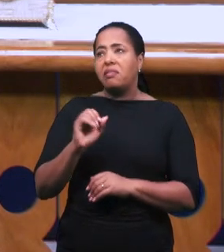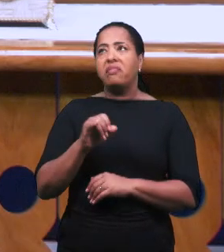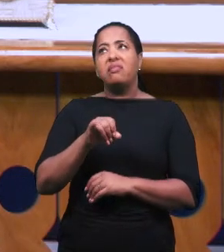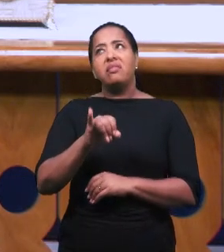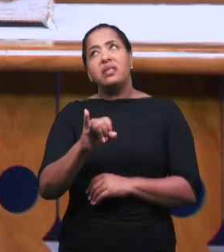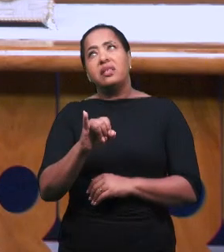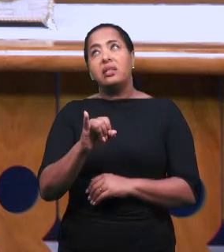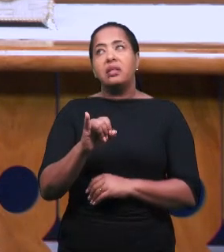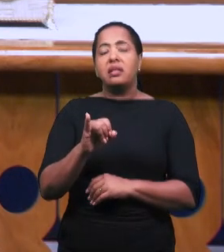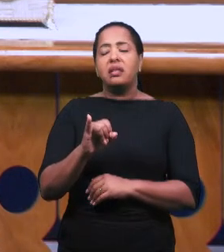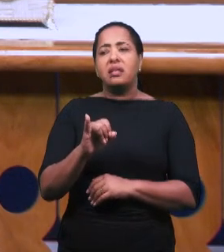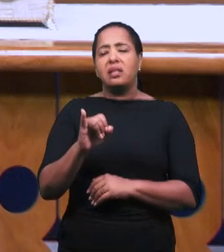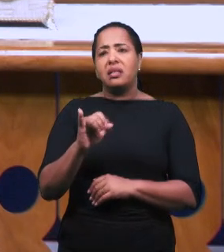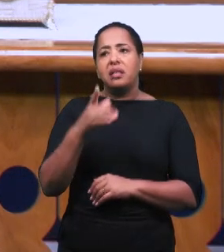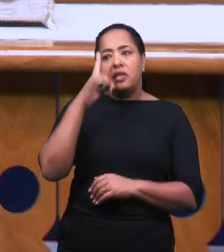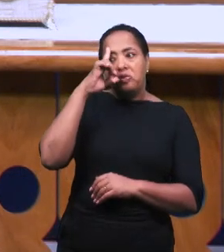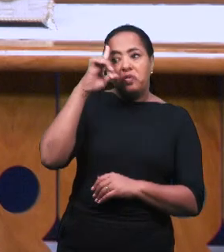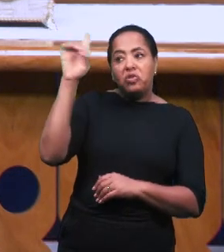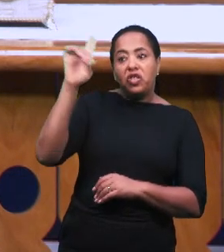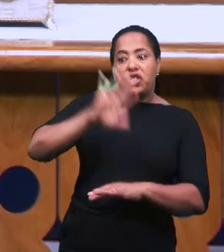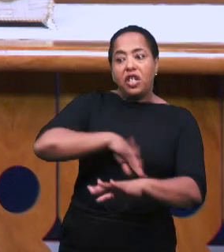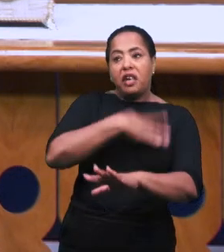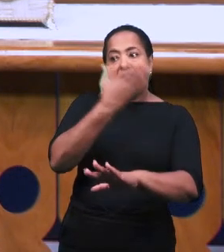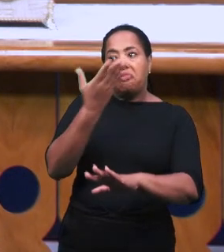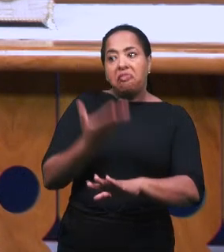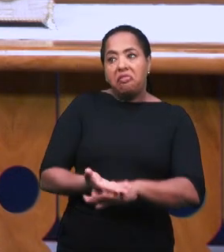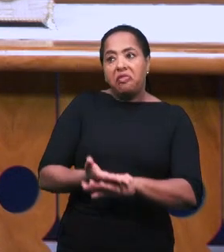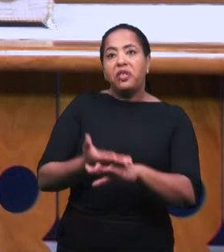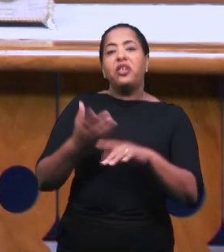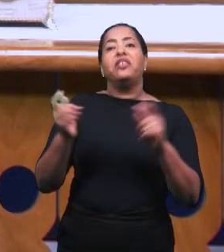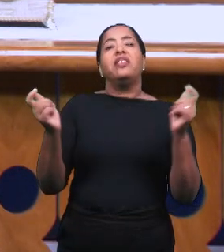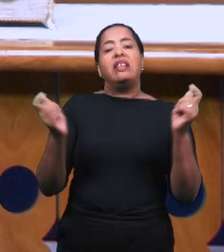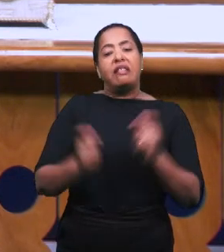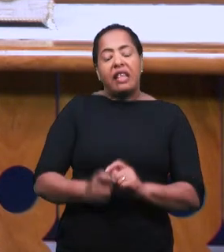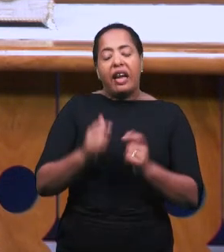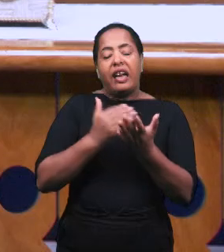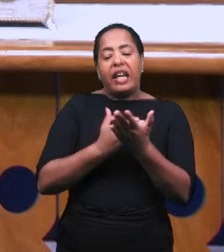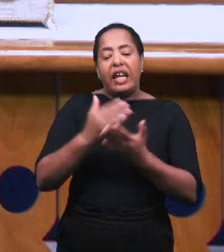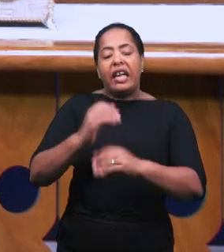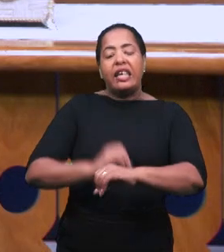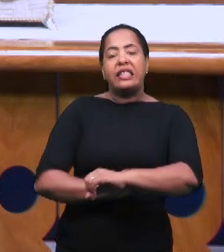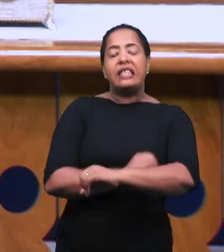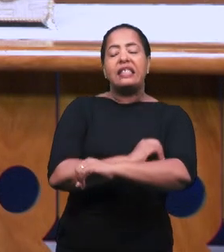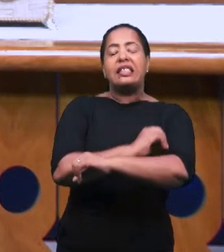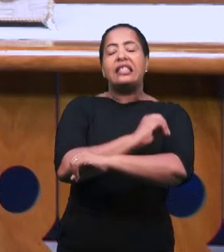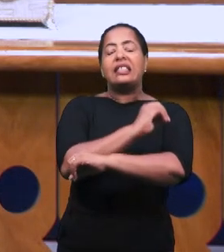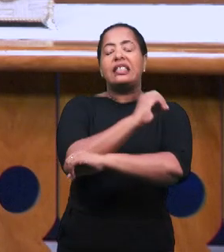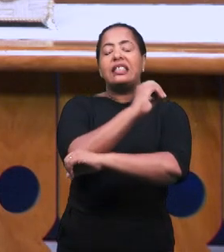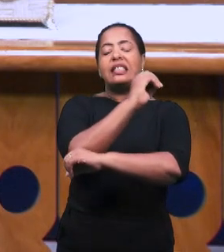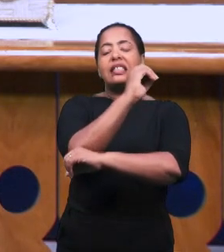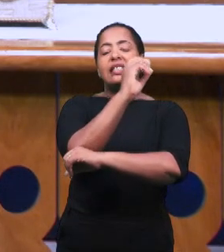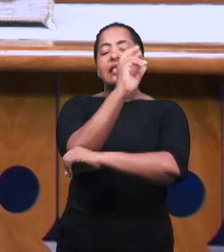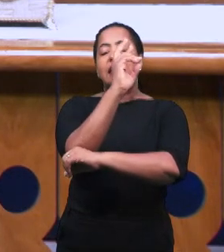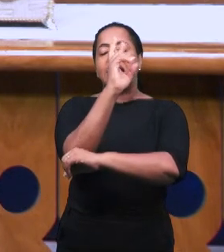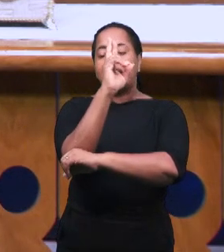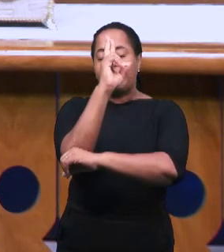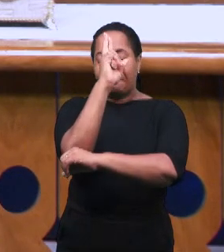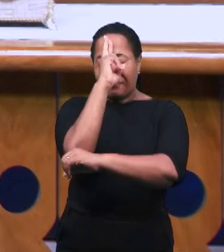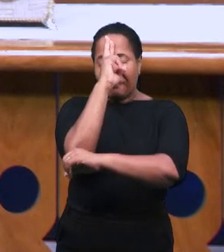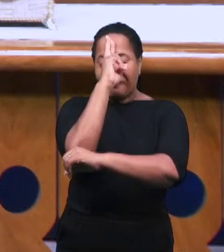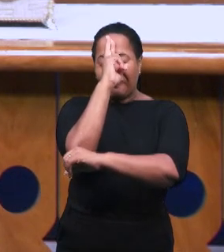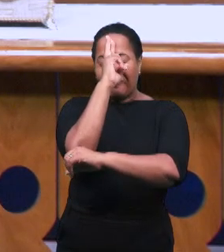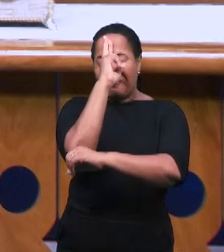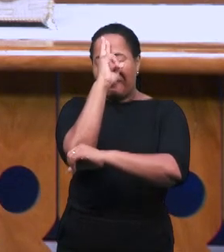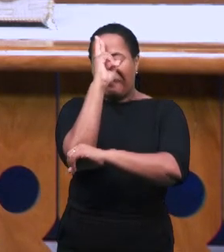o livro, um dia nós podemos falar, começar de manhã, e quando é meia-noite,